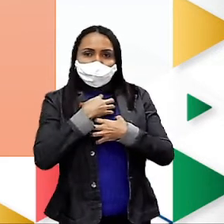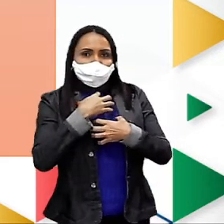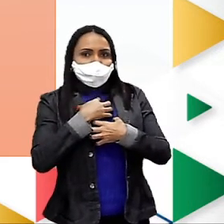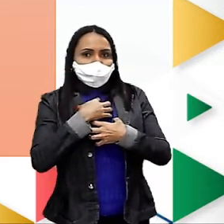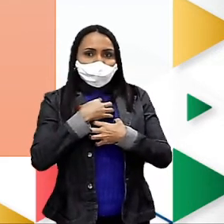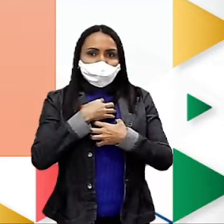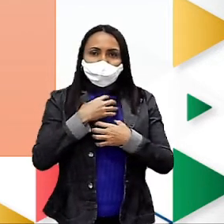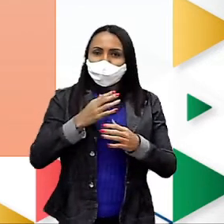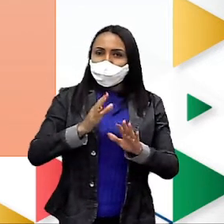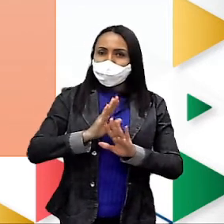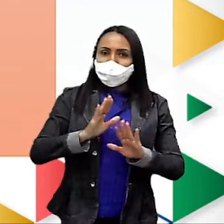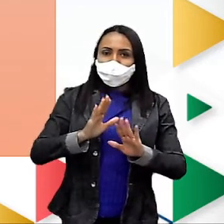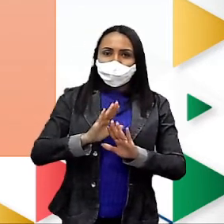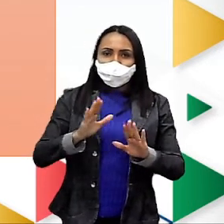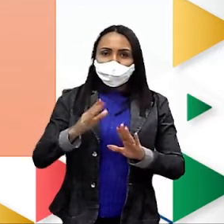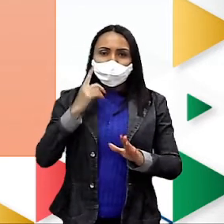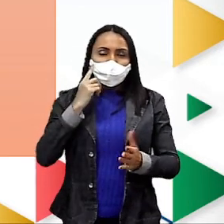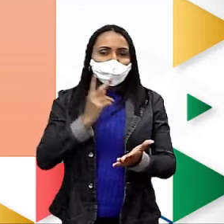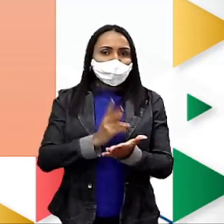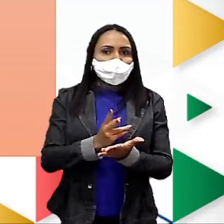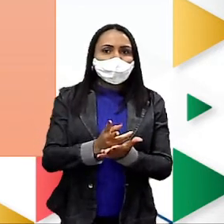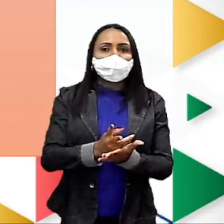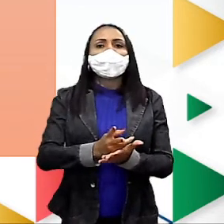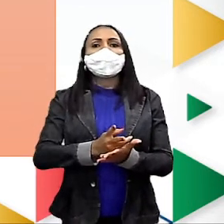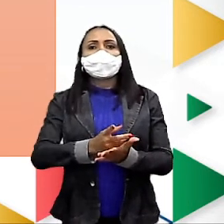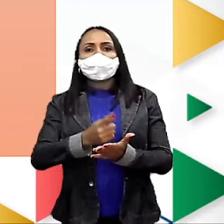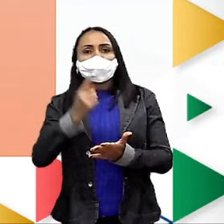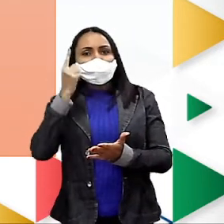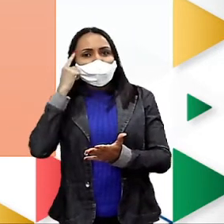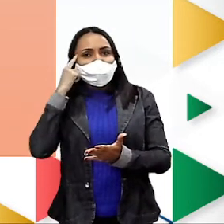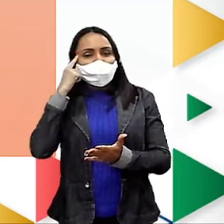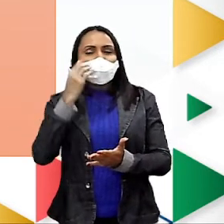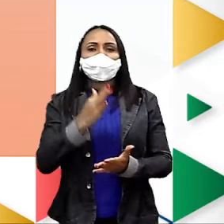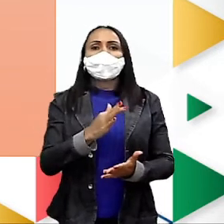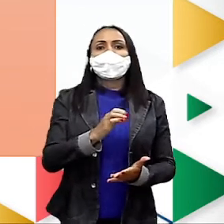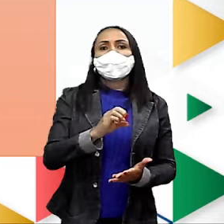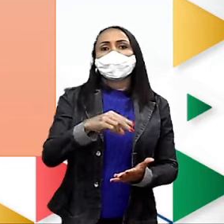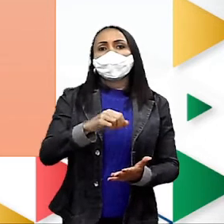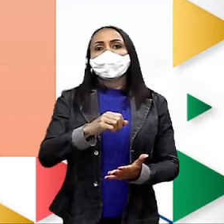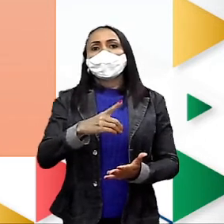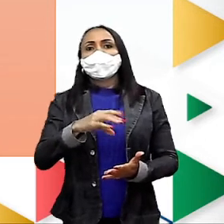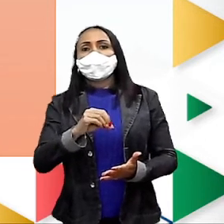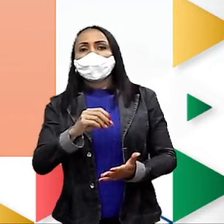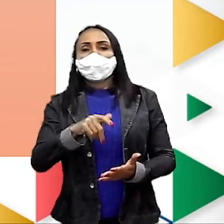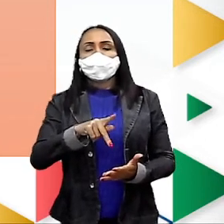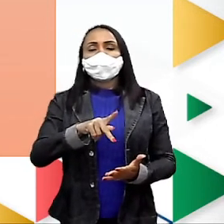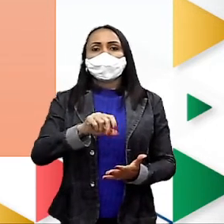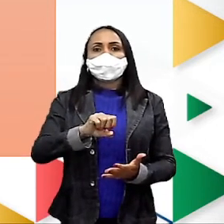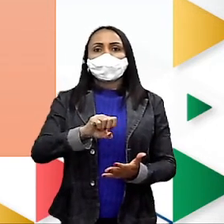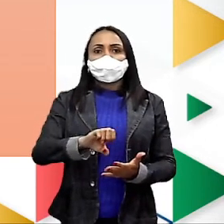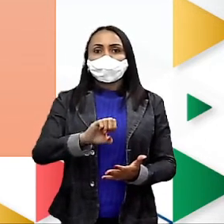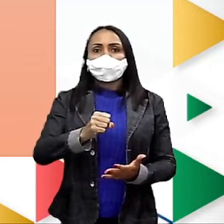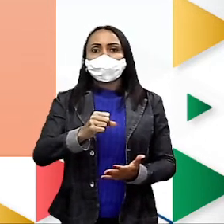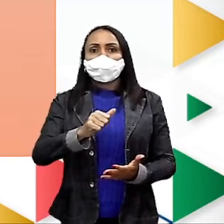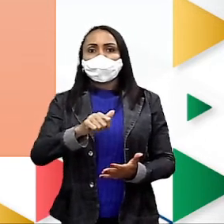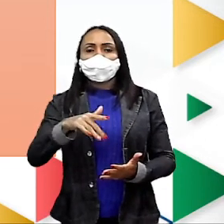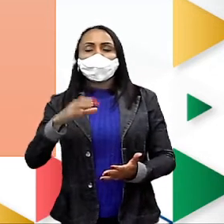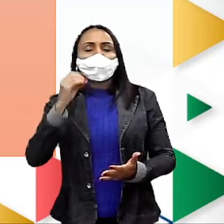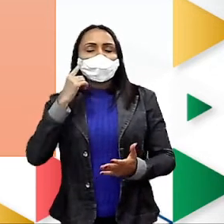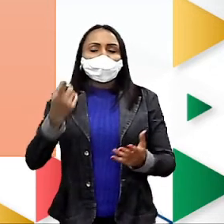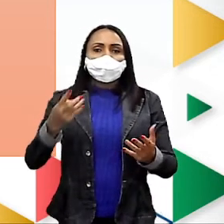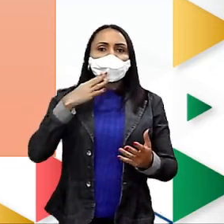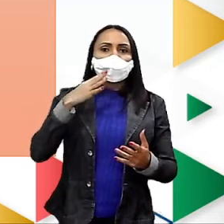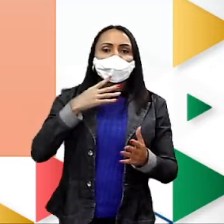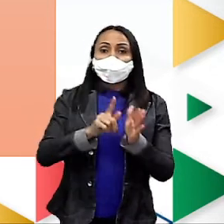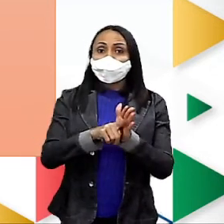não é mais que o alimento do pensar. Fernando Pessoa. E é isso aí. Hoje vamos conhecer esse gênero,